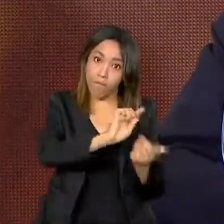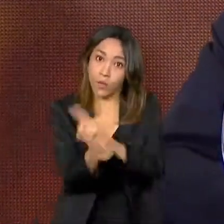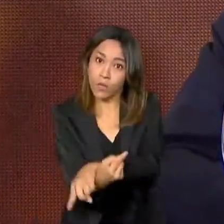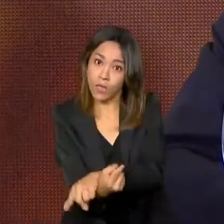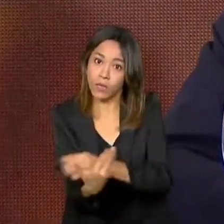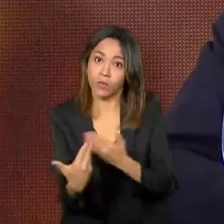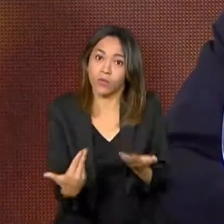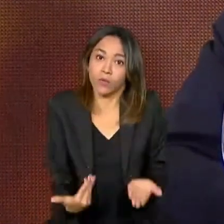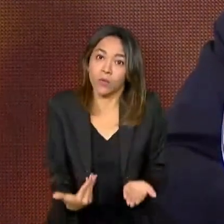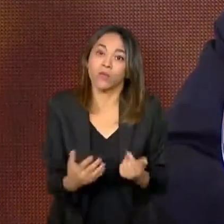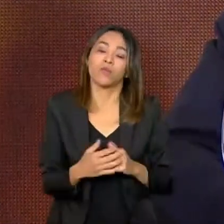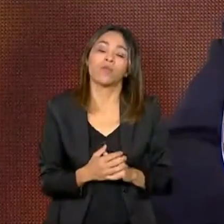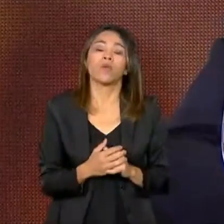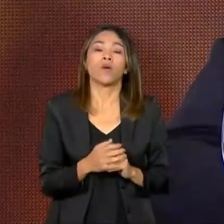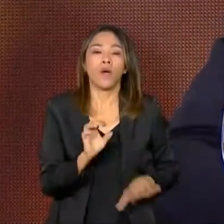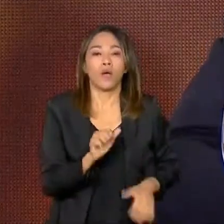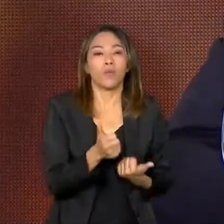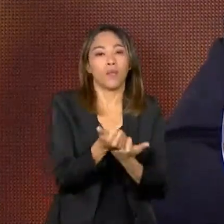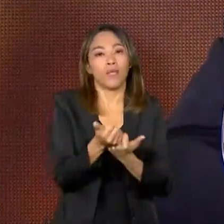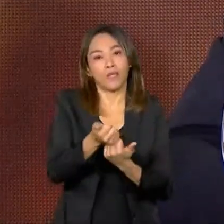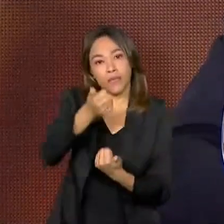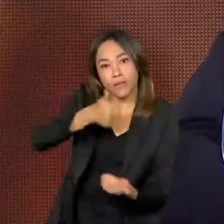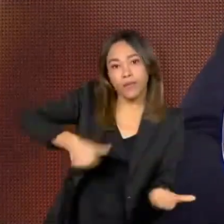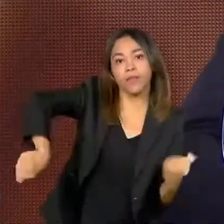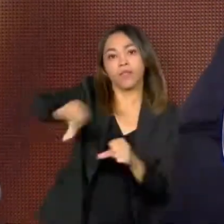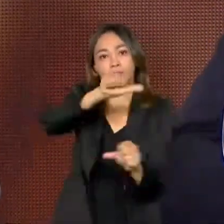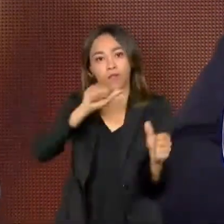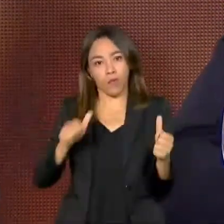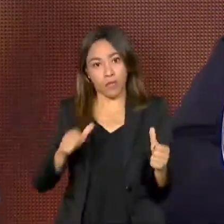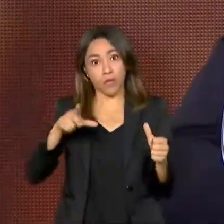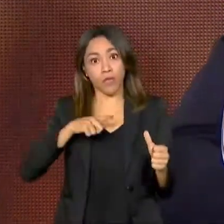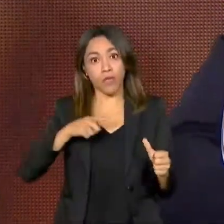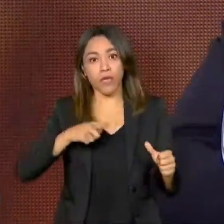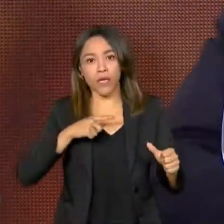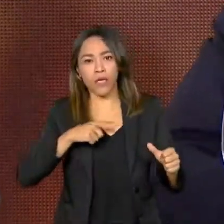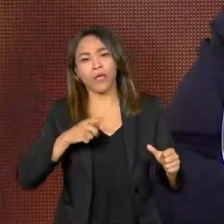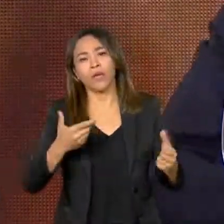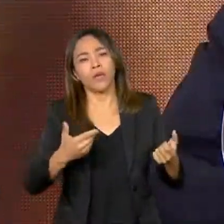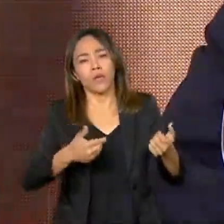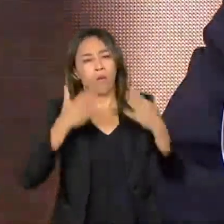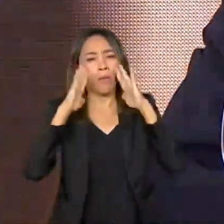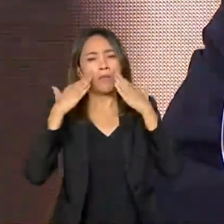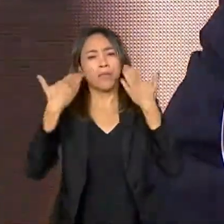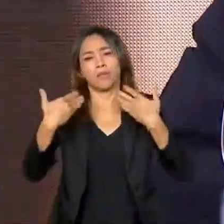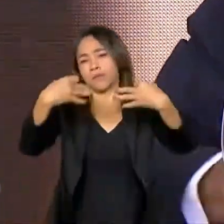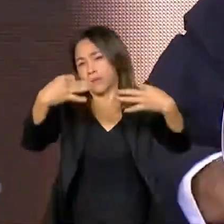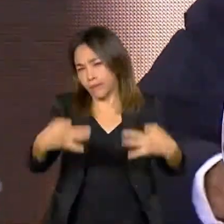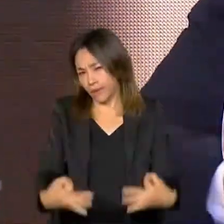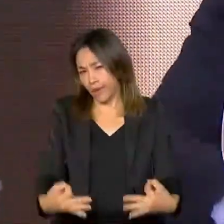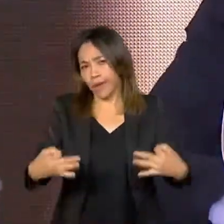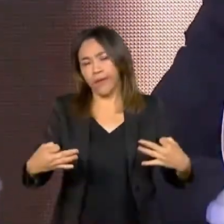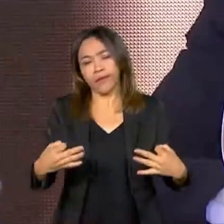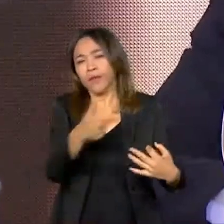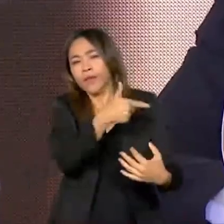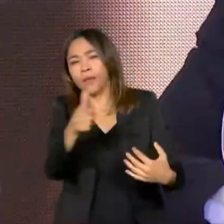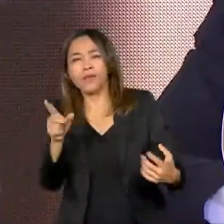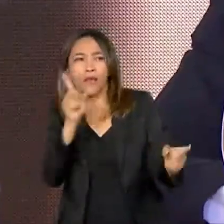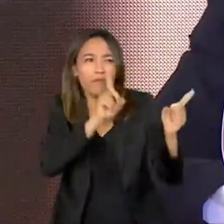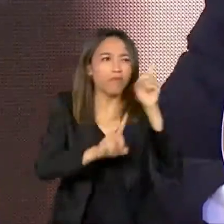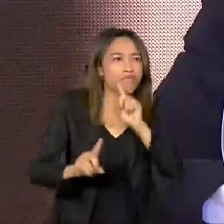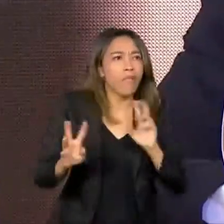fortalecendo essa área de transformação digital da gente poder ter um catálogo correto sem nenhum tipo de erro no catálogo da spu